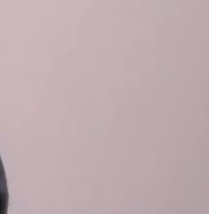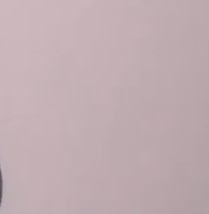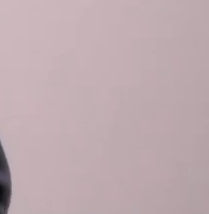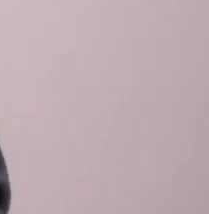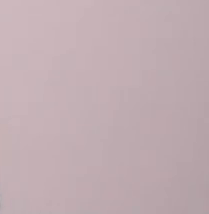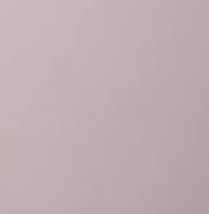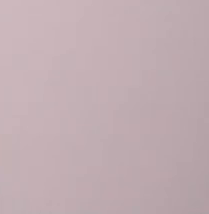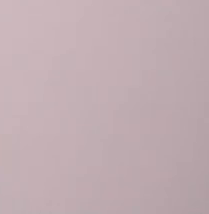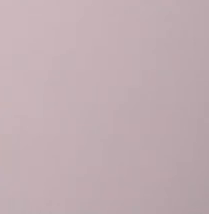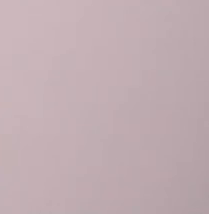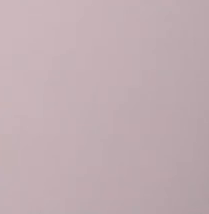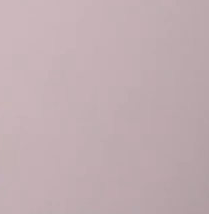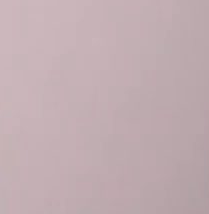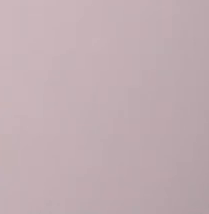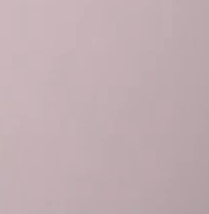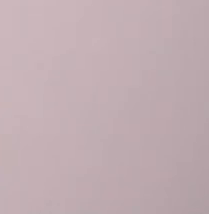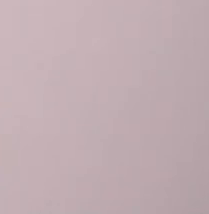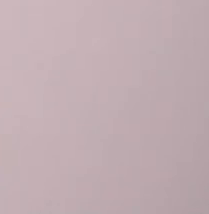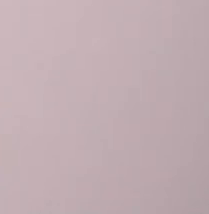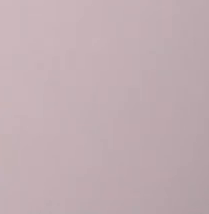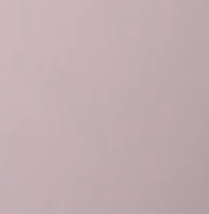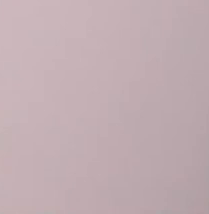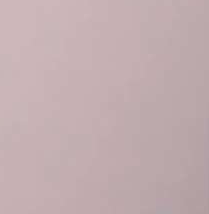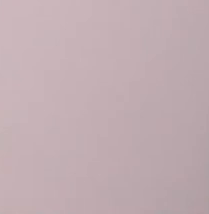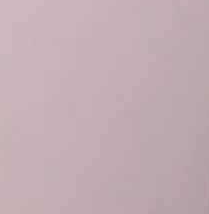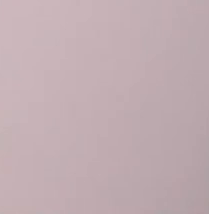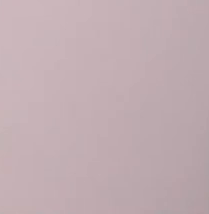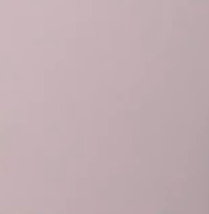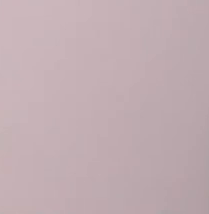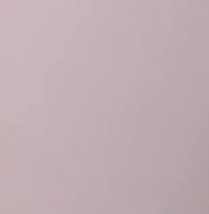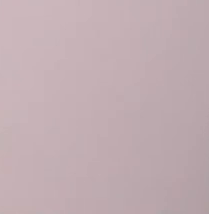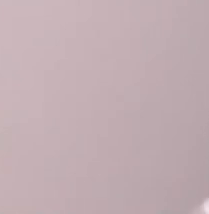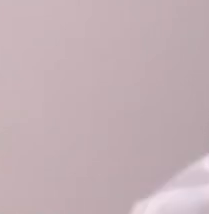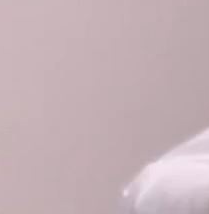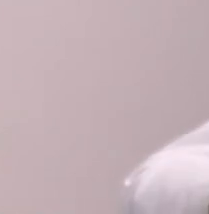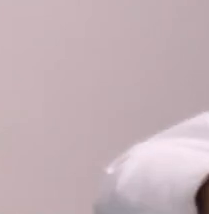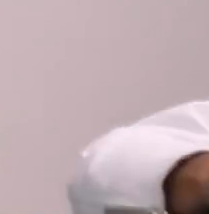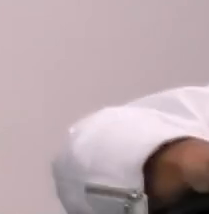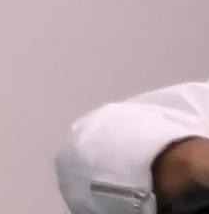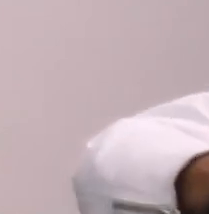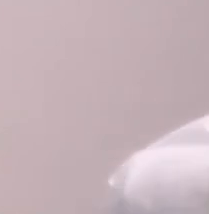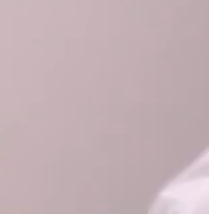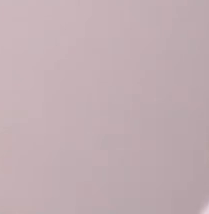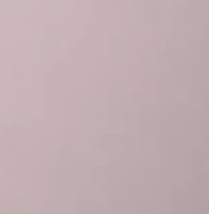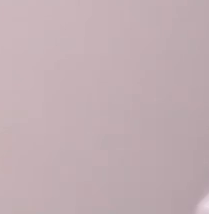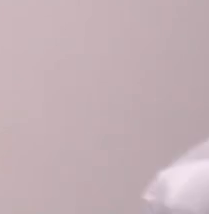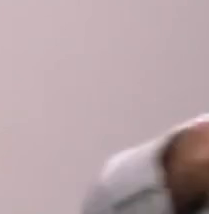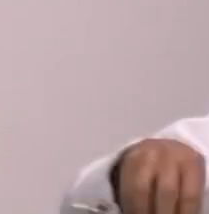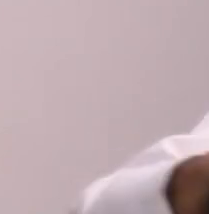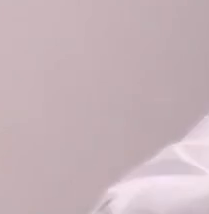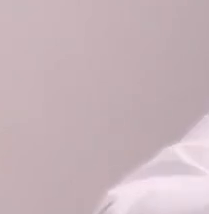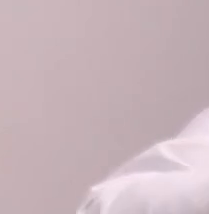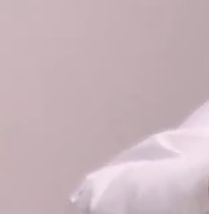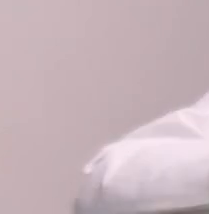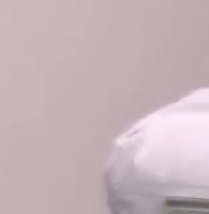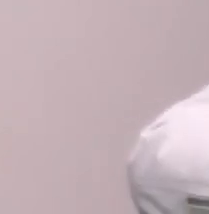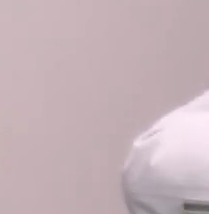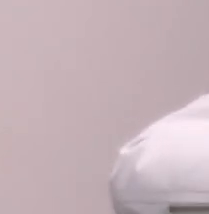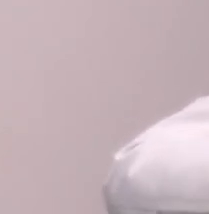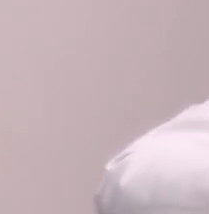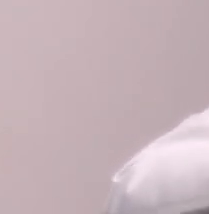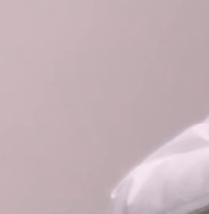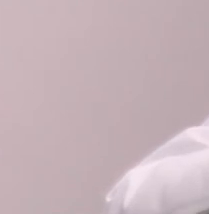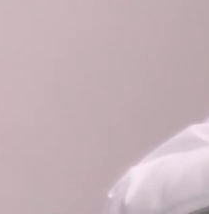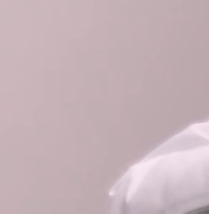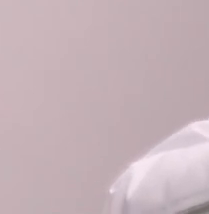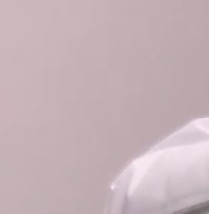ensino superior no Estado do Rio de Janeiro. E é uma mudança que se dá com base na incorporação de uma instituição pela outra.